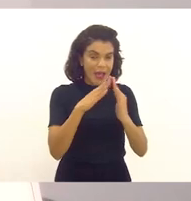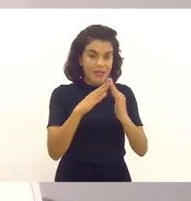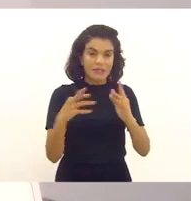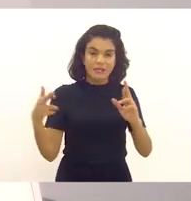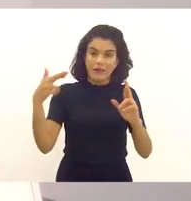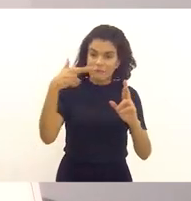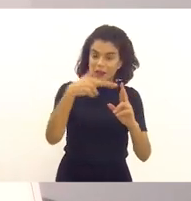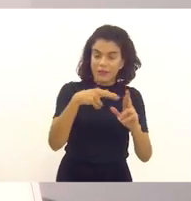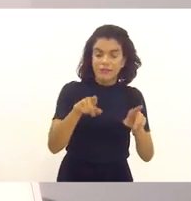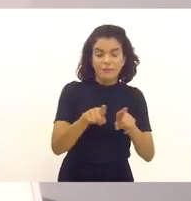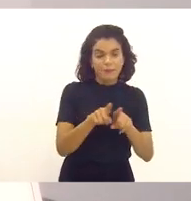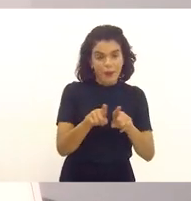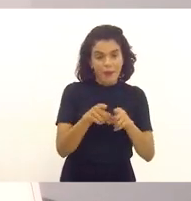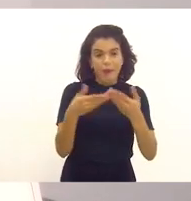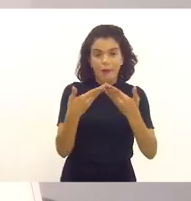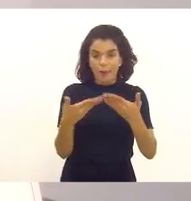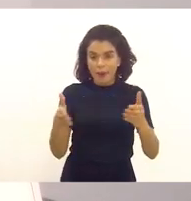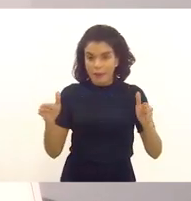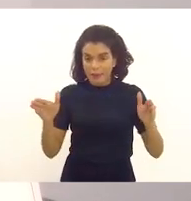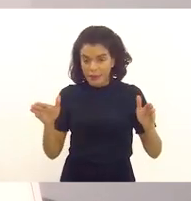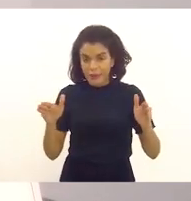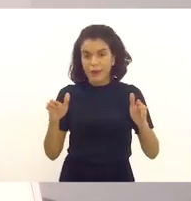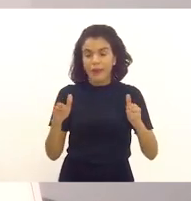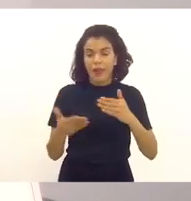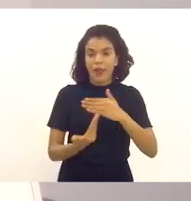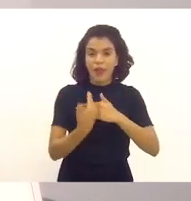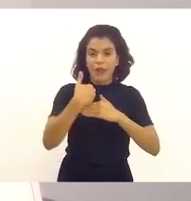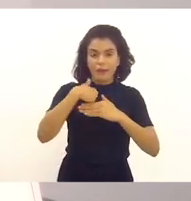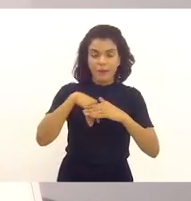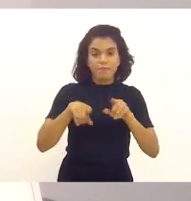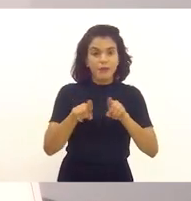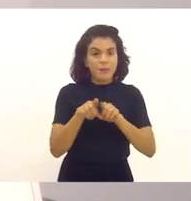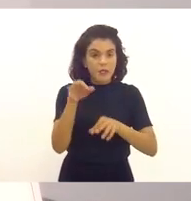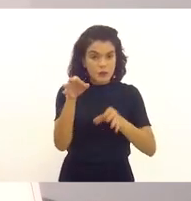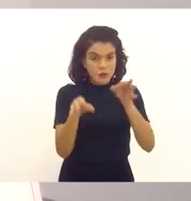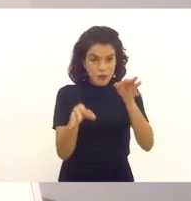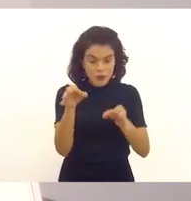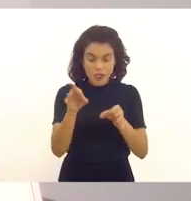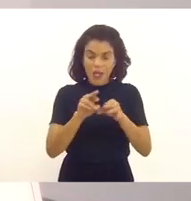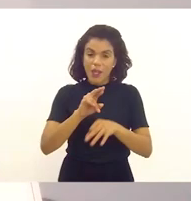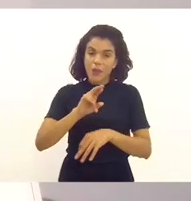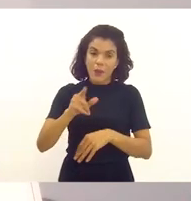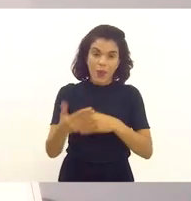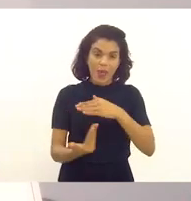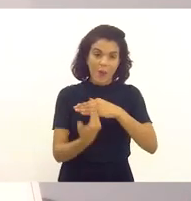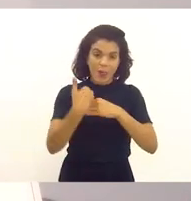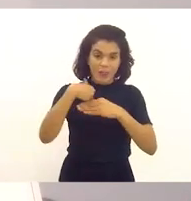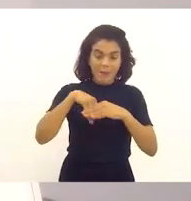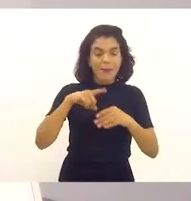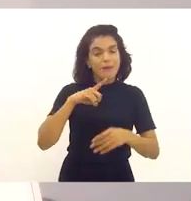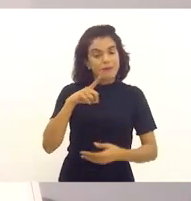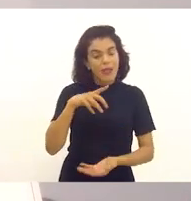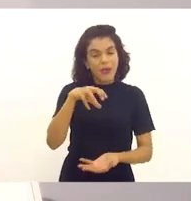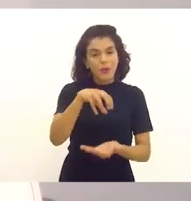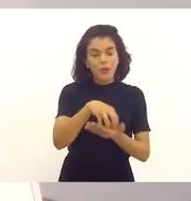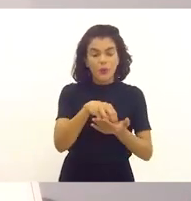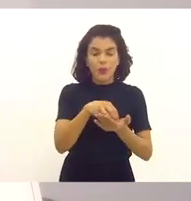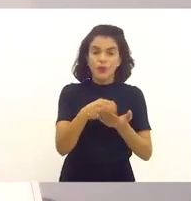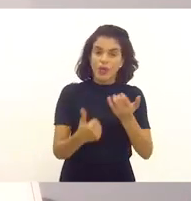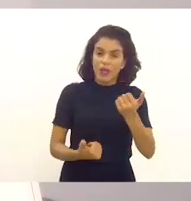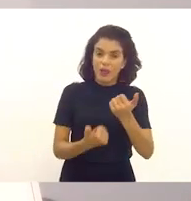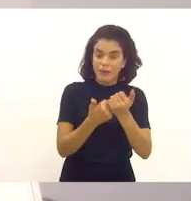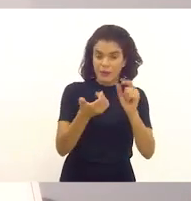Almerinda uma porta de entrada o judiciário embora não seja oficialmente uma porta de entrada tem um núcleo ali de Apoio às vítimas